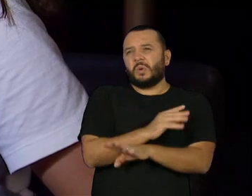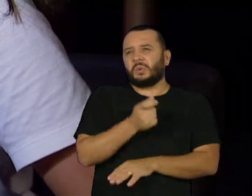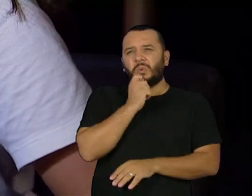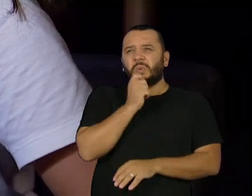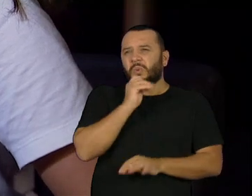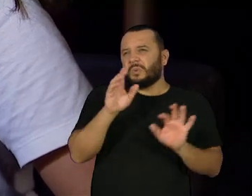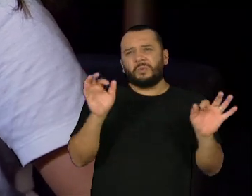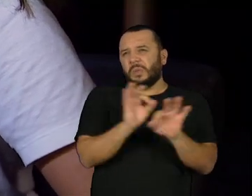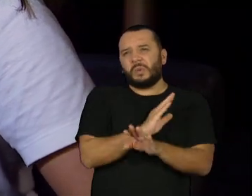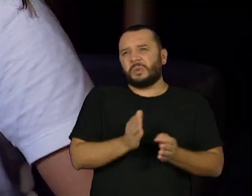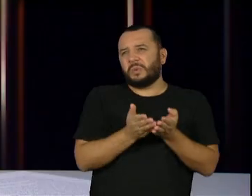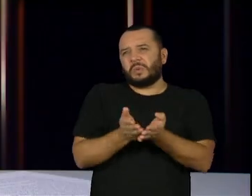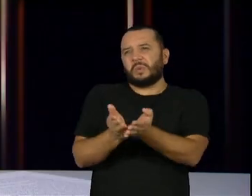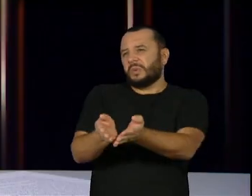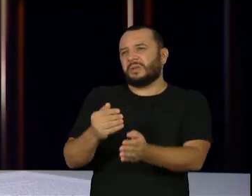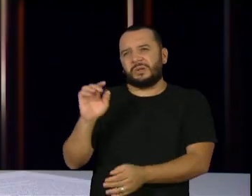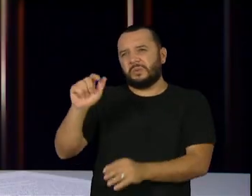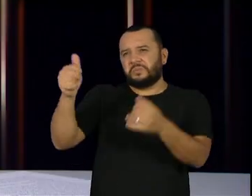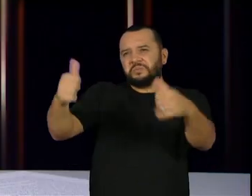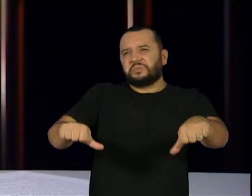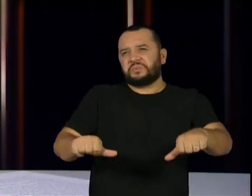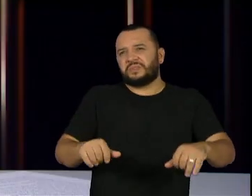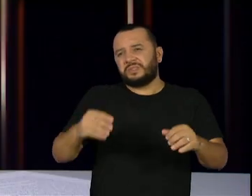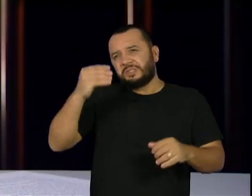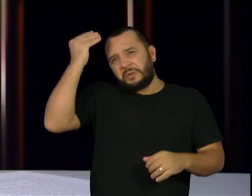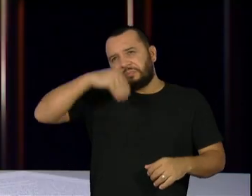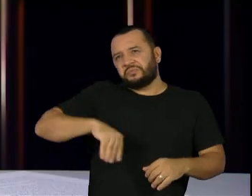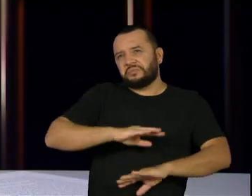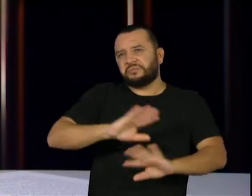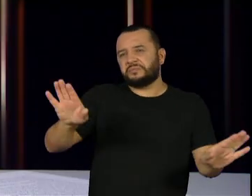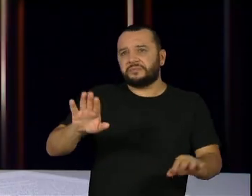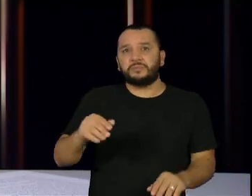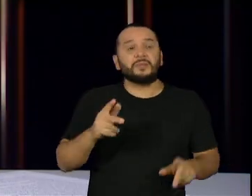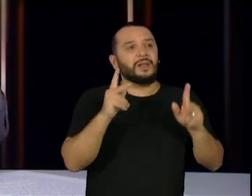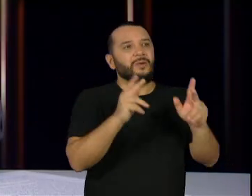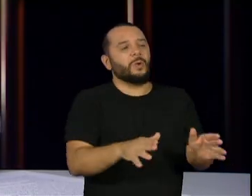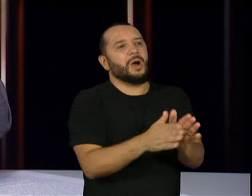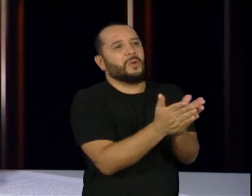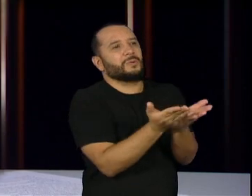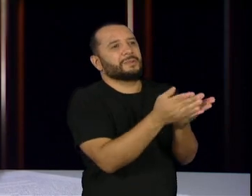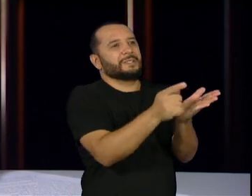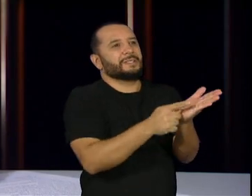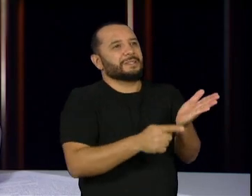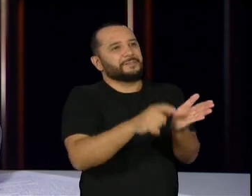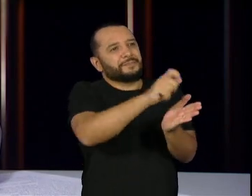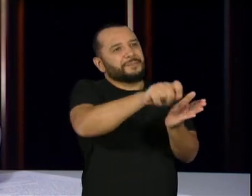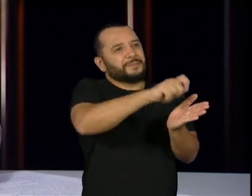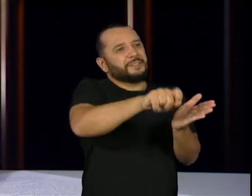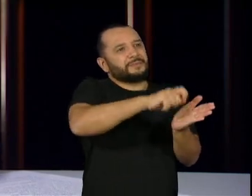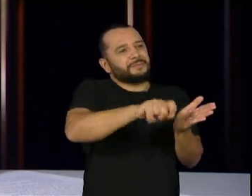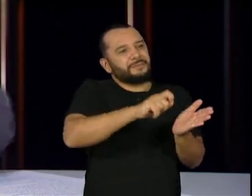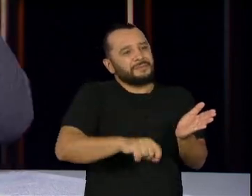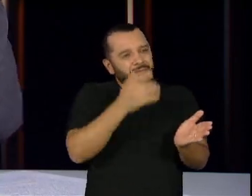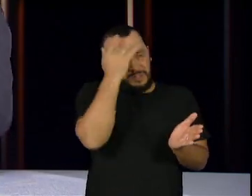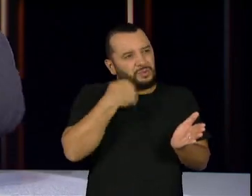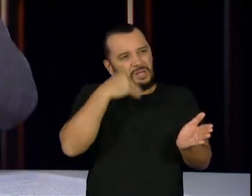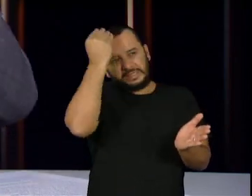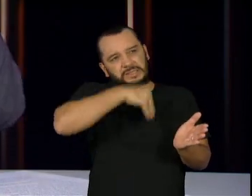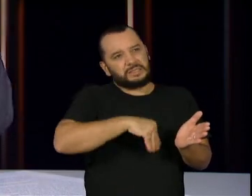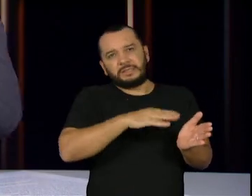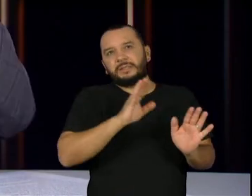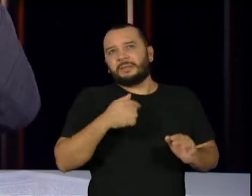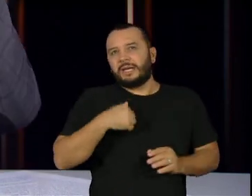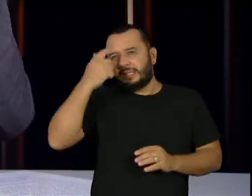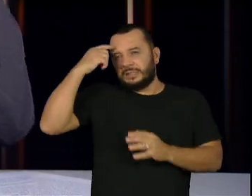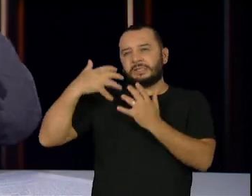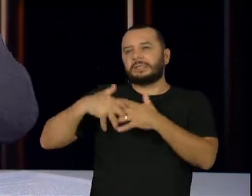estará. Isso é parecido também com escrever livro, né? Tem muita gente que é escritor que não escreve o livro, mas que fica com aquele